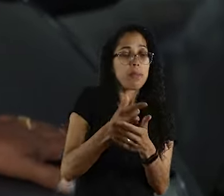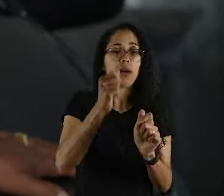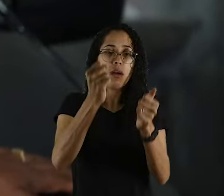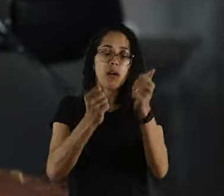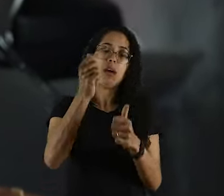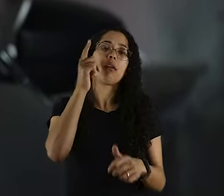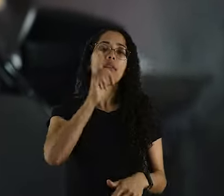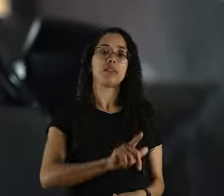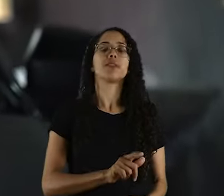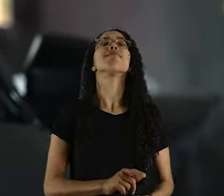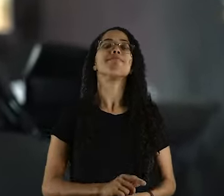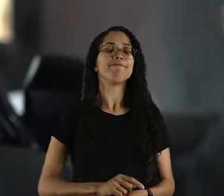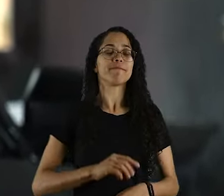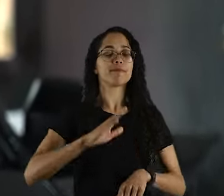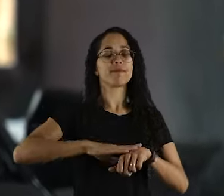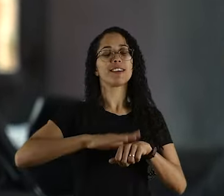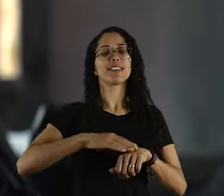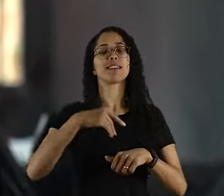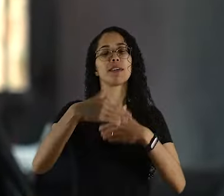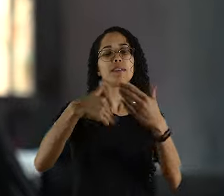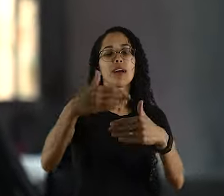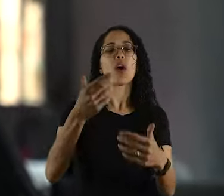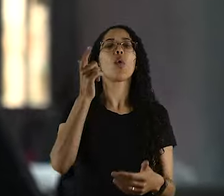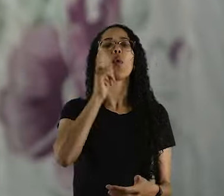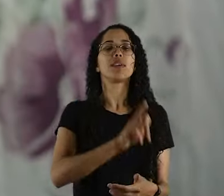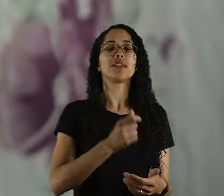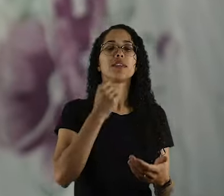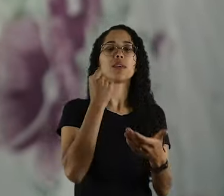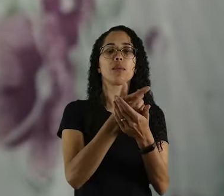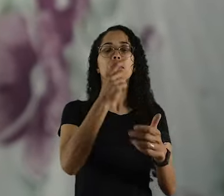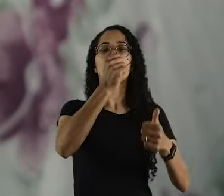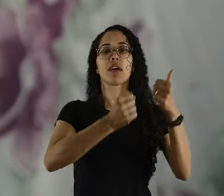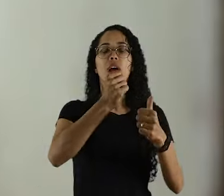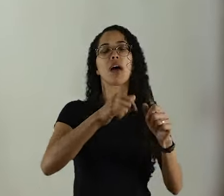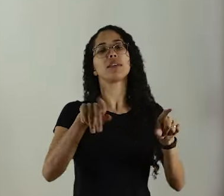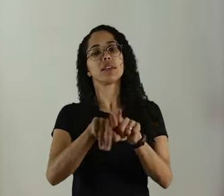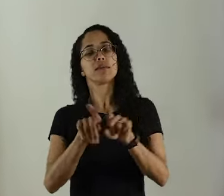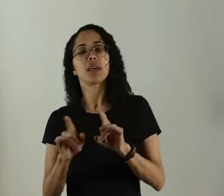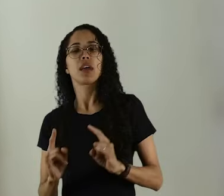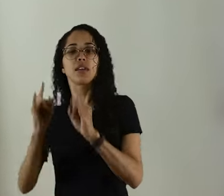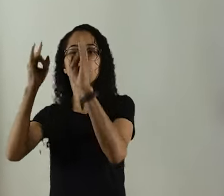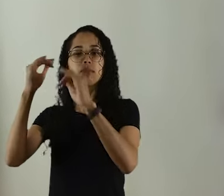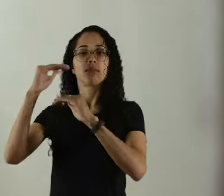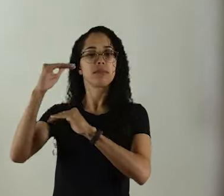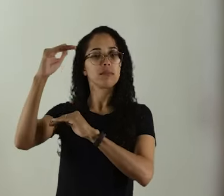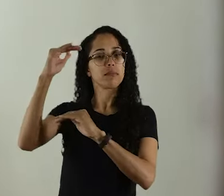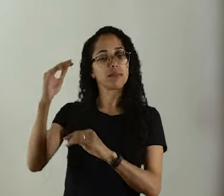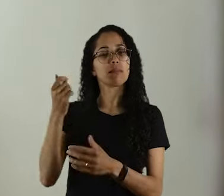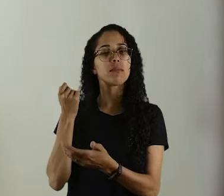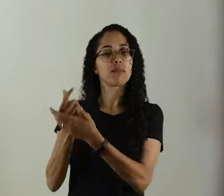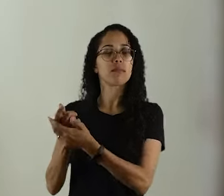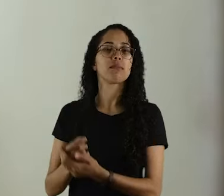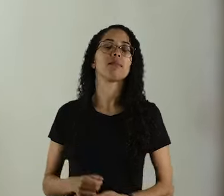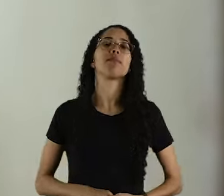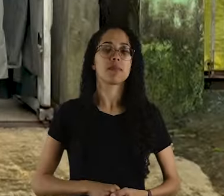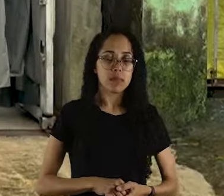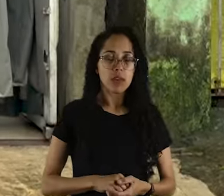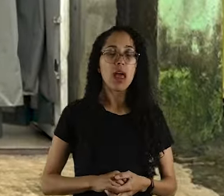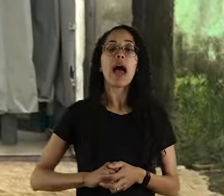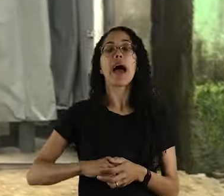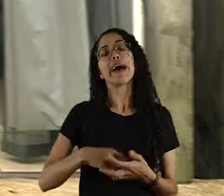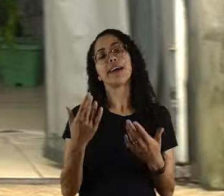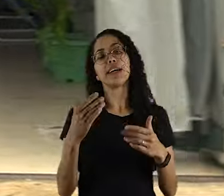valor de entrada no meu carro e aí eu dei entrada num apartamento para as minhas filhas. O consórcio não corre juro, né? Já o meu já corre, porque eu deixei numa